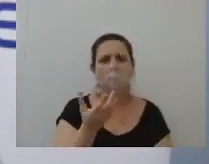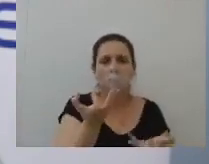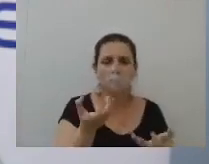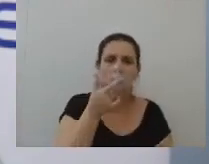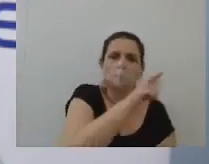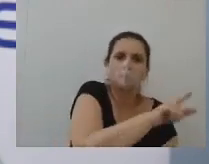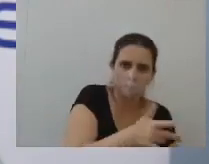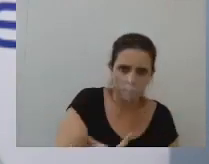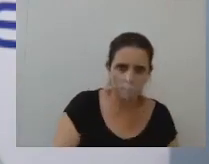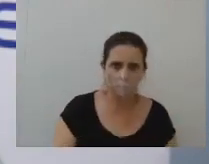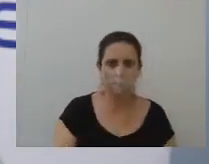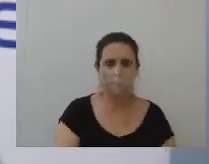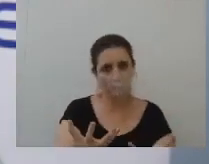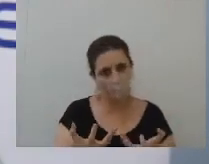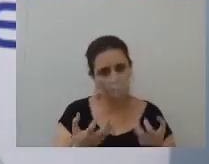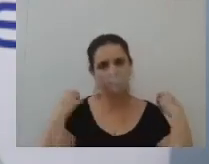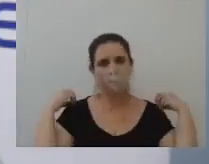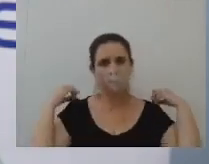a gente quer.